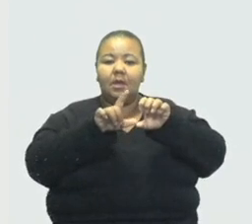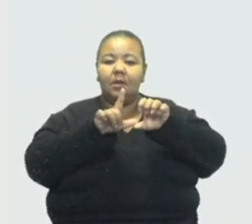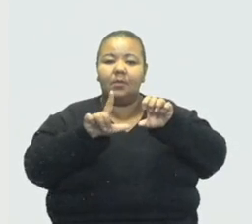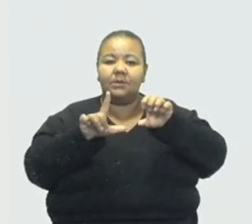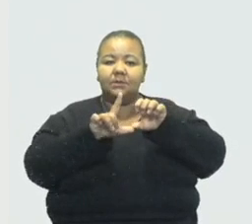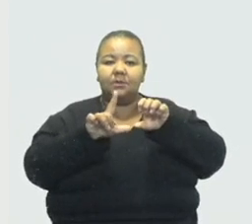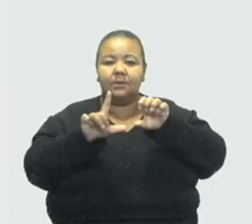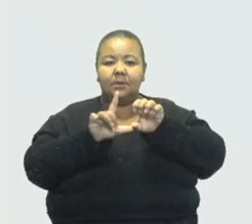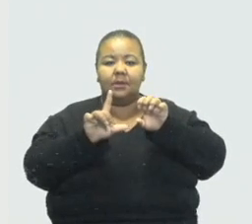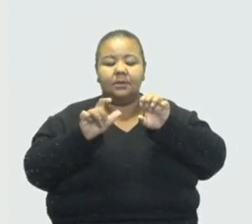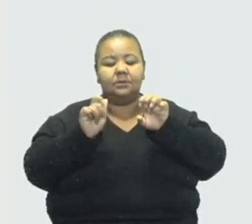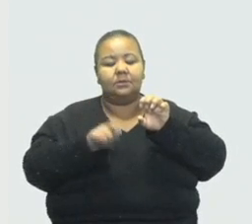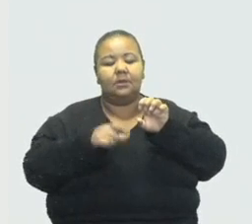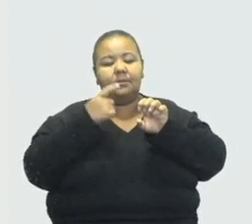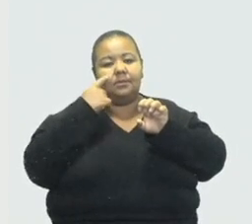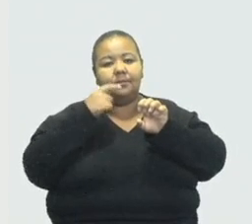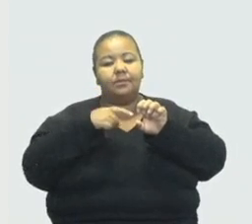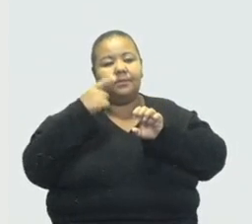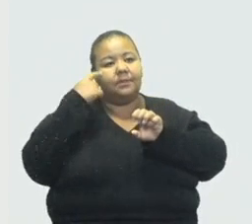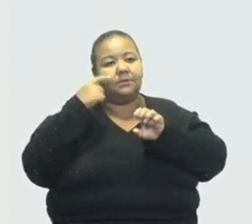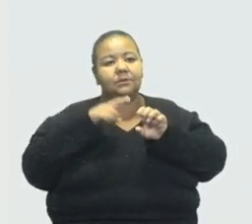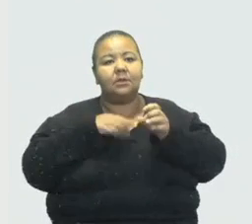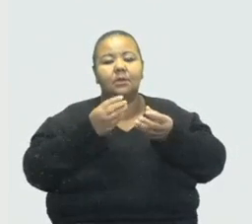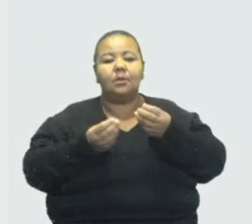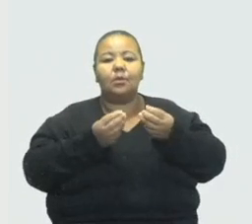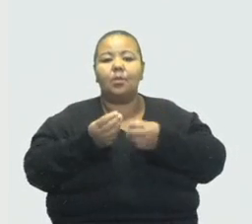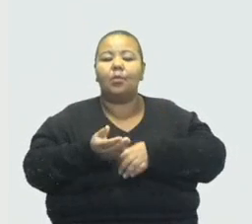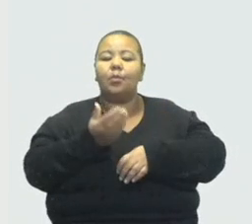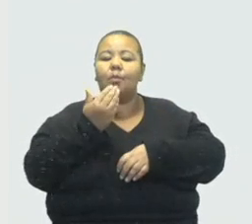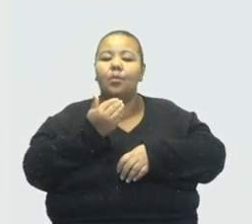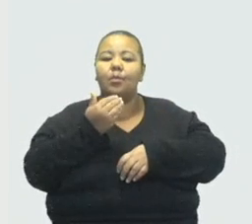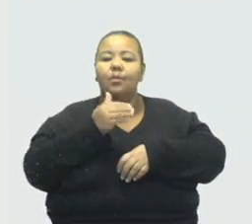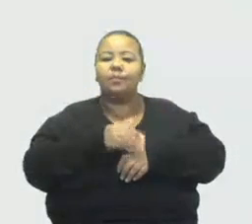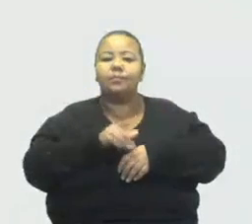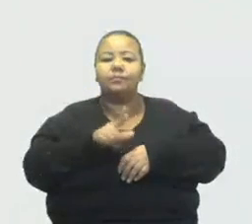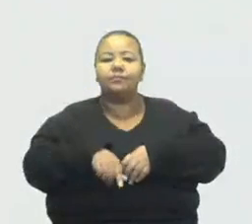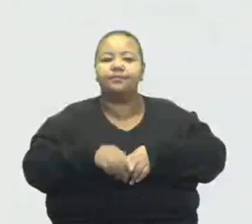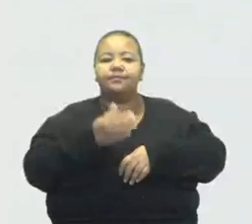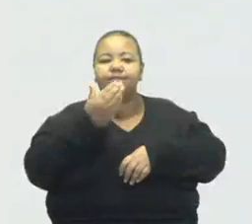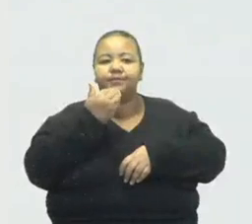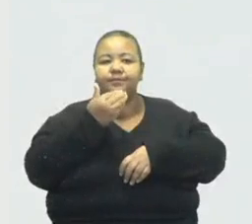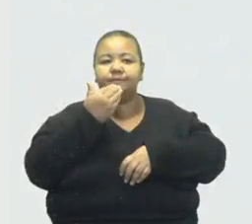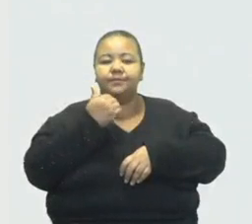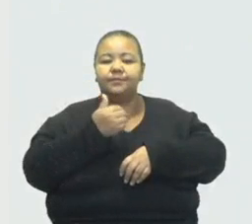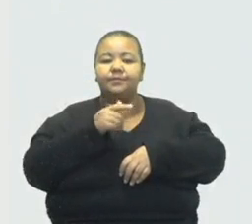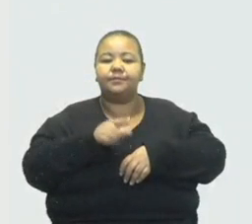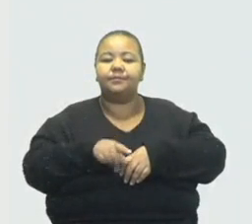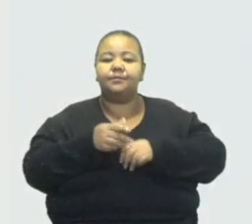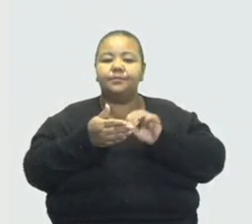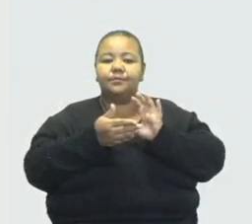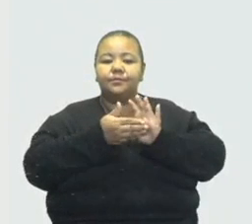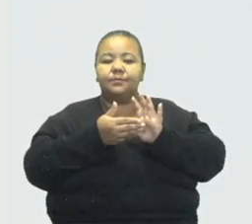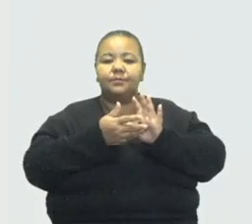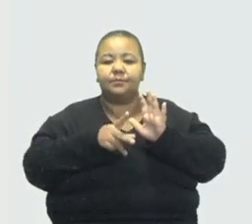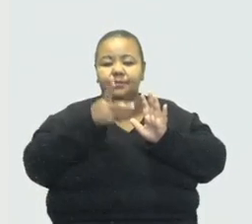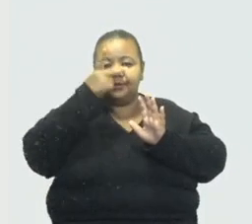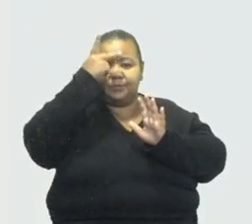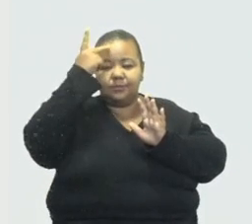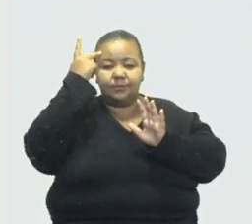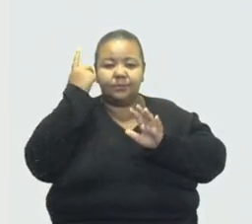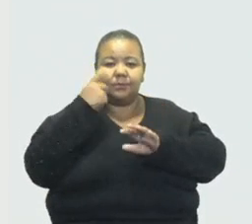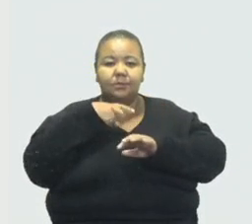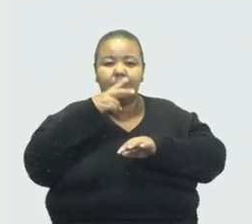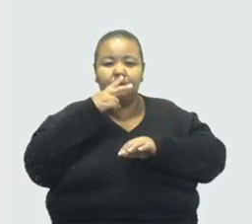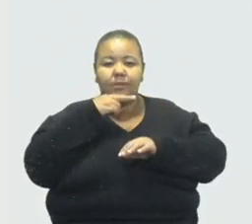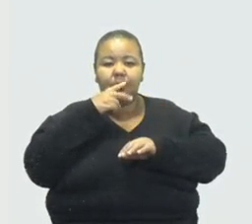como, por exemplo, pensar num balanceamento de uma comida. Uma refeição proposta por uma nutricionista é